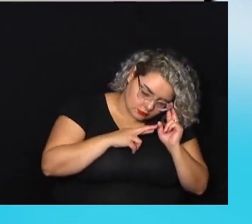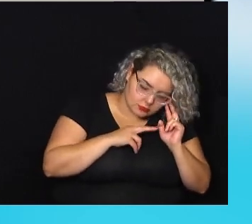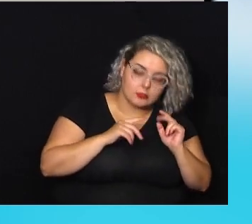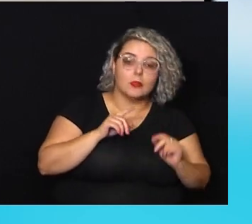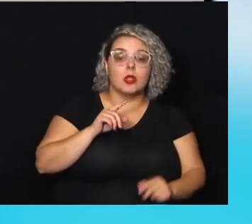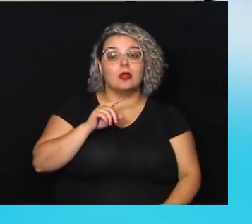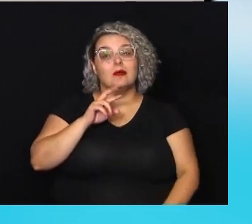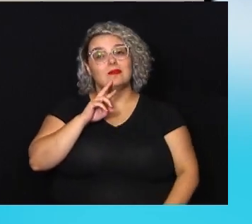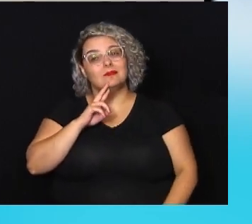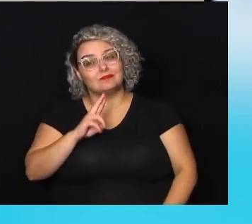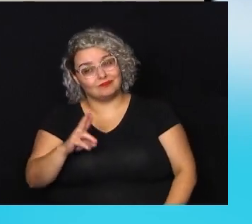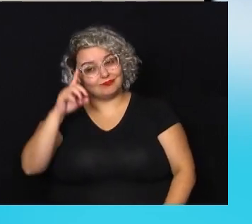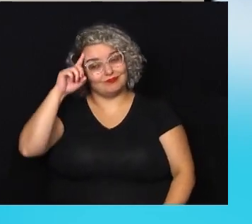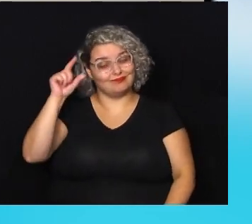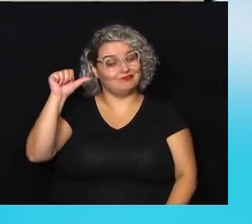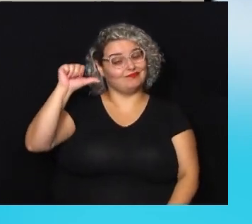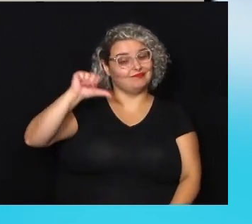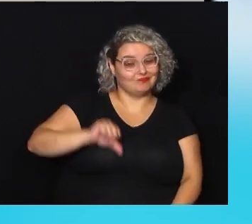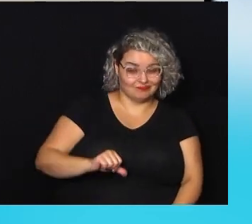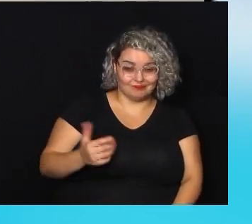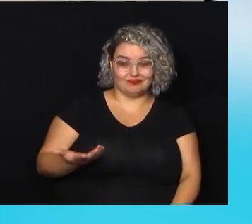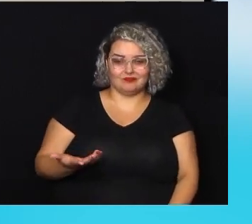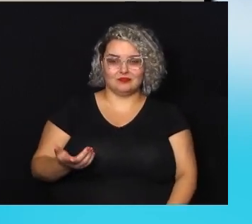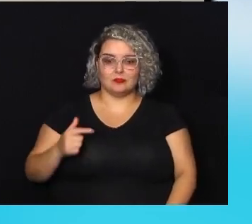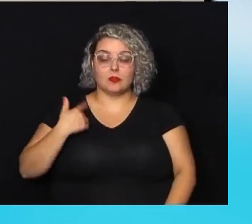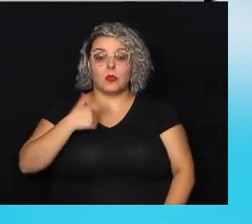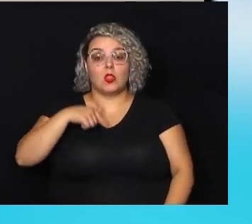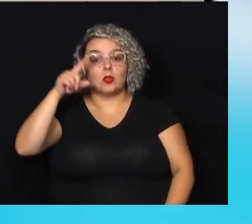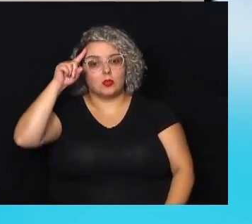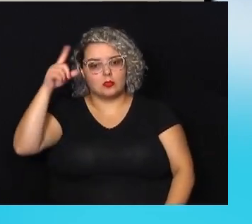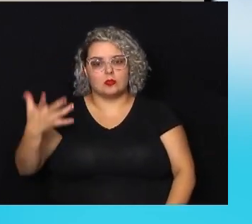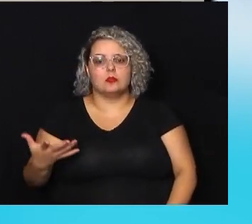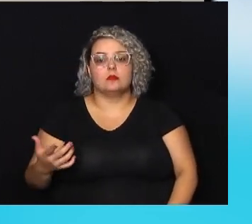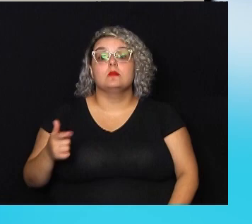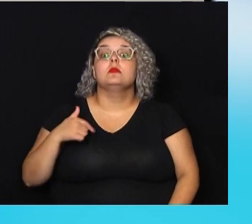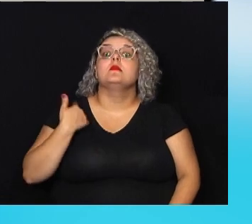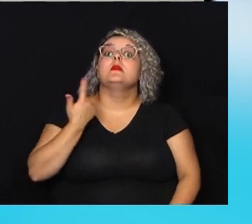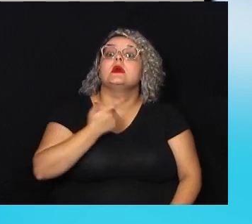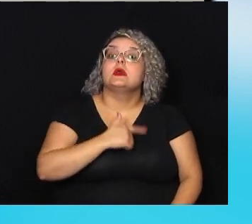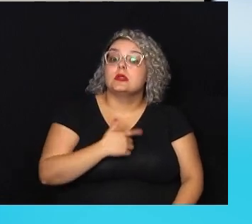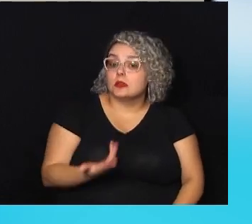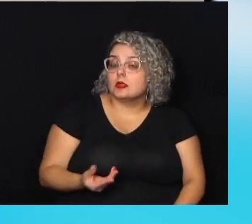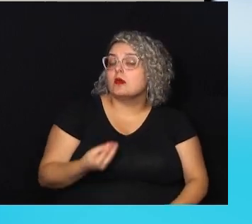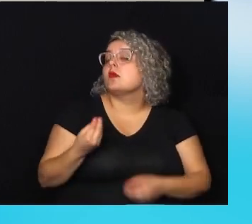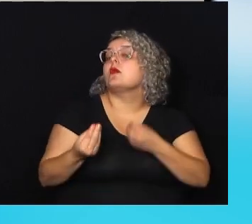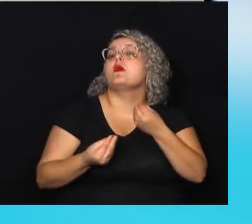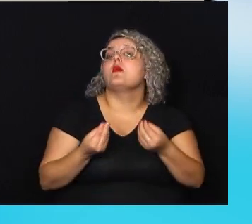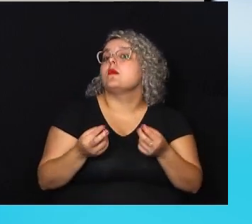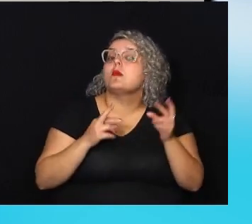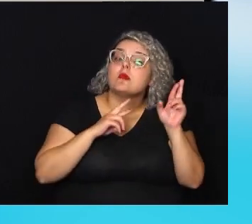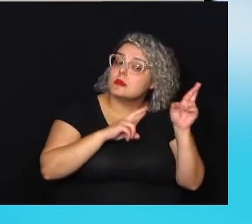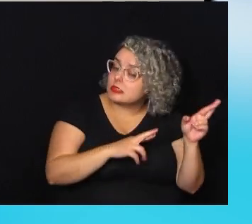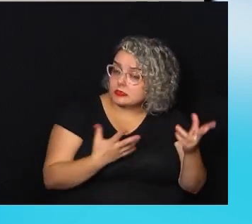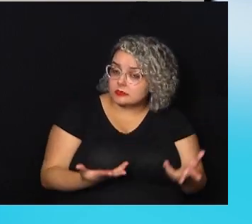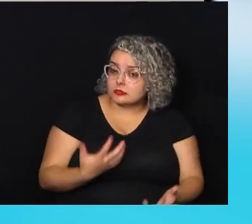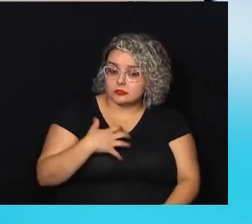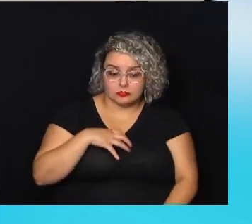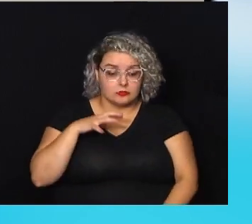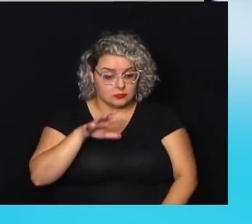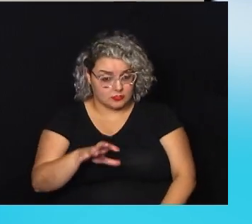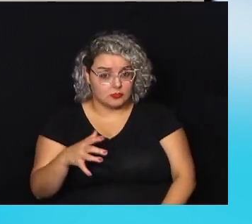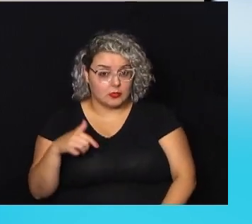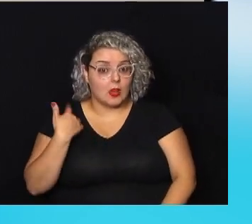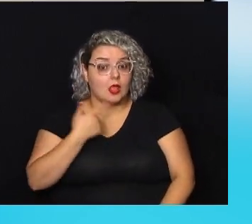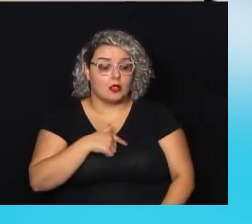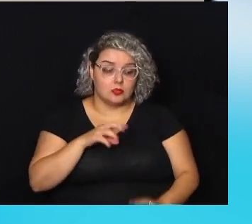poder responder com um dia pior. E o nosso dia vai dizer para a gente como é que vai